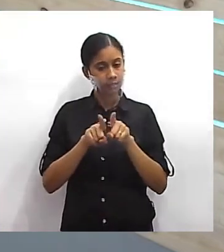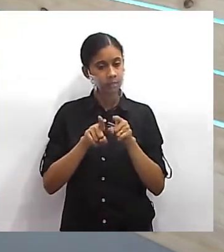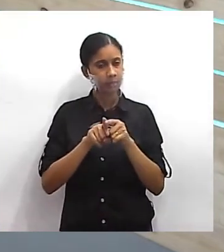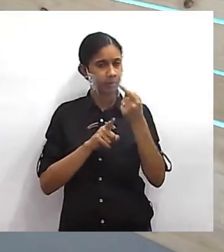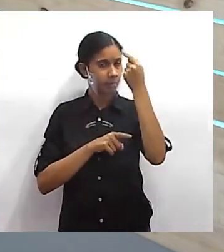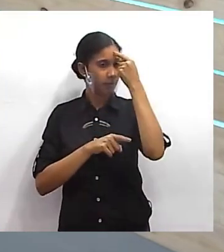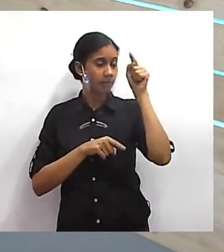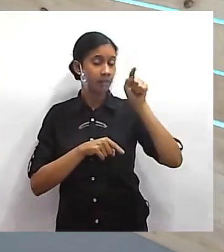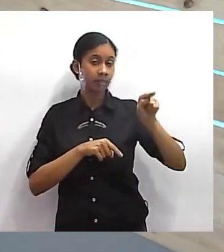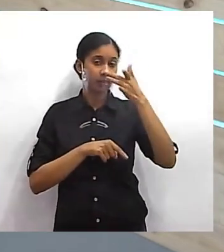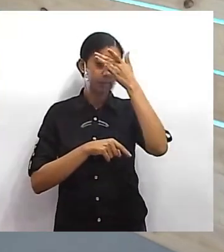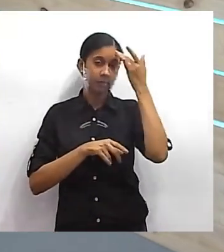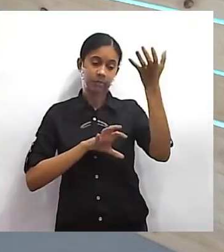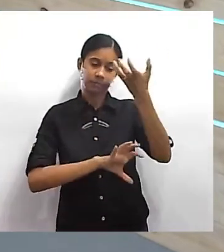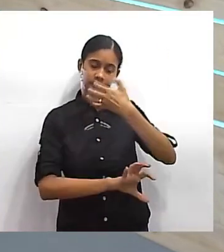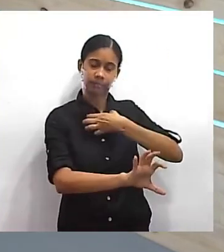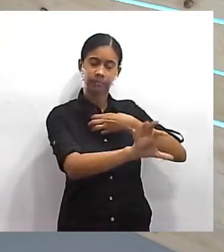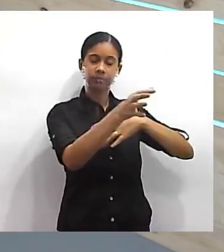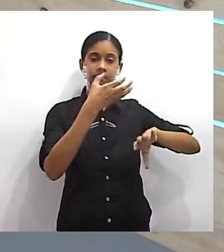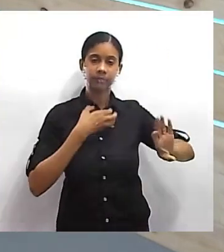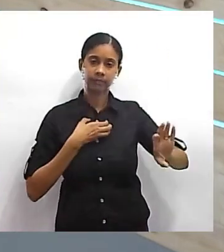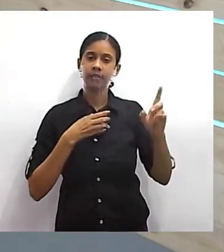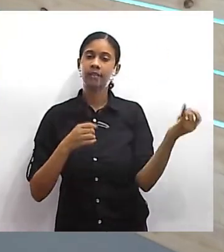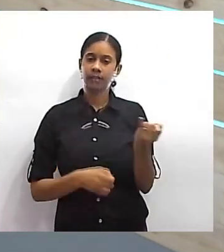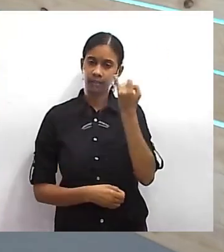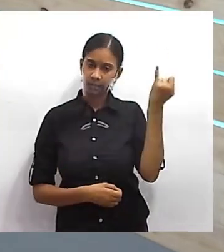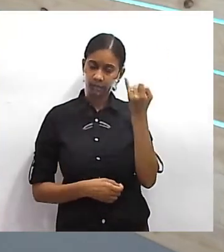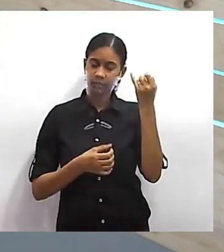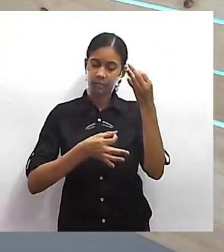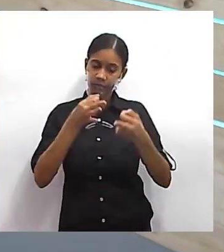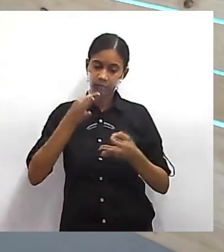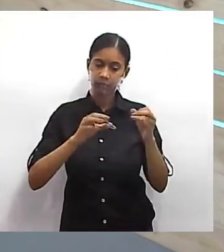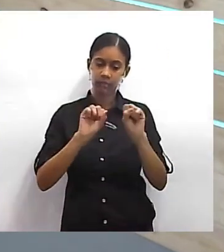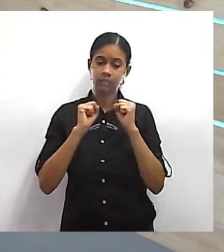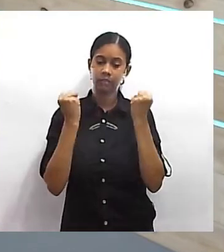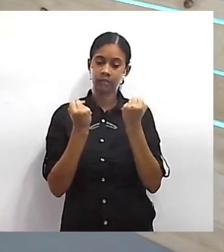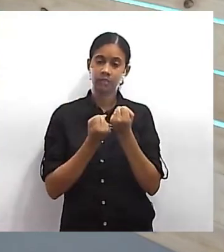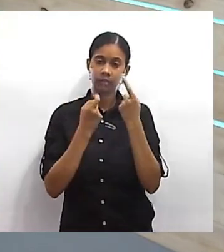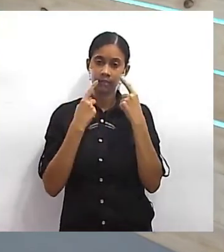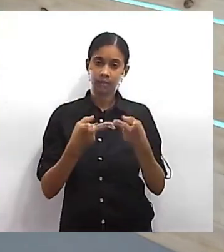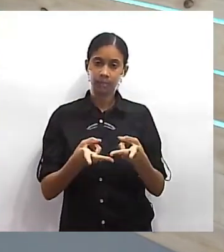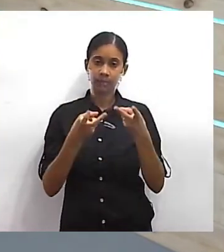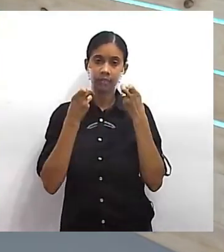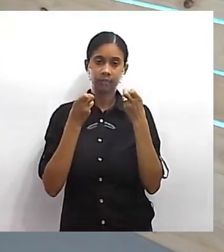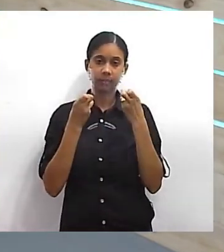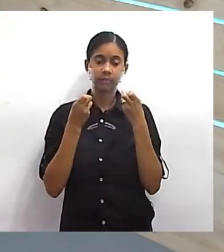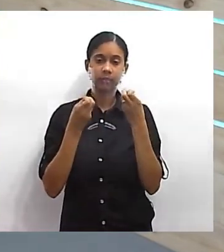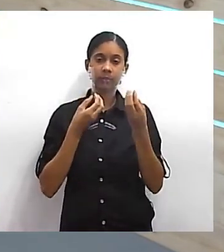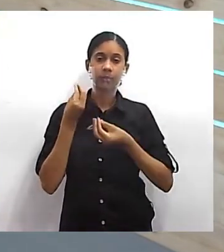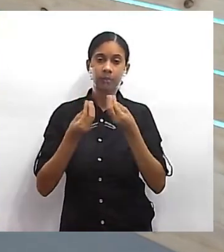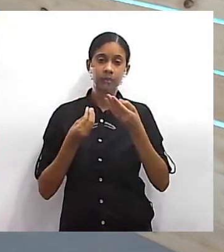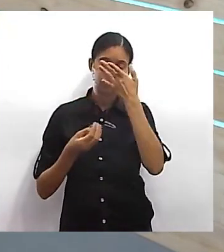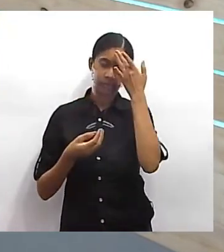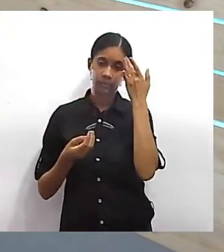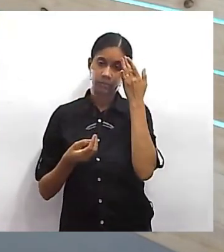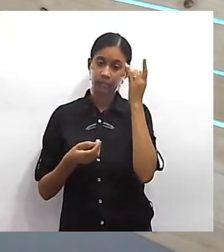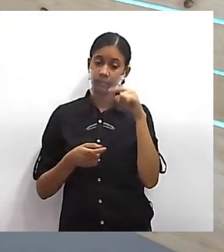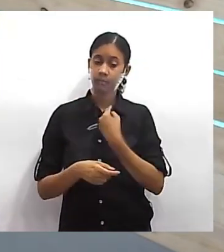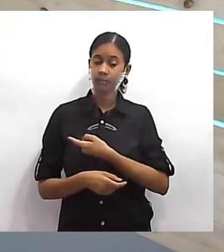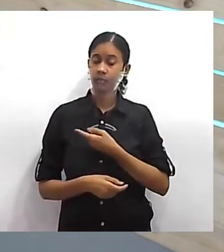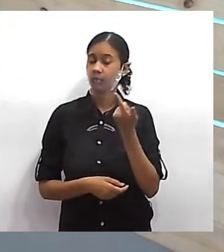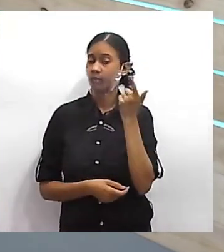outro, da importância da justiça social e ter essa percepção da construção do outro. Nós não